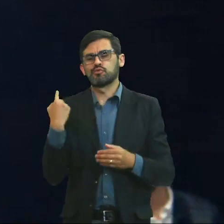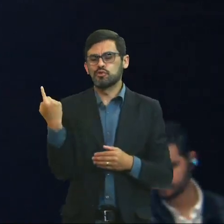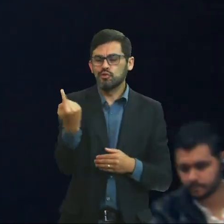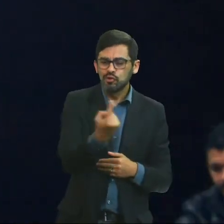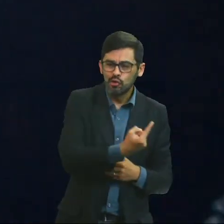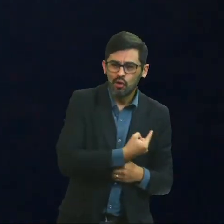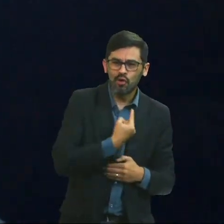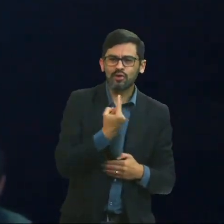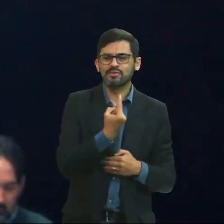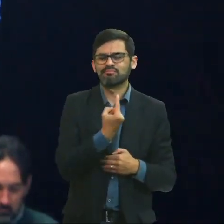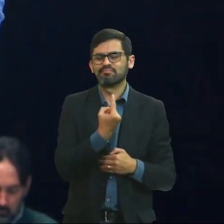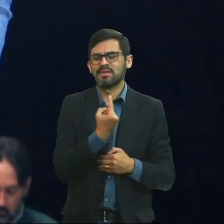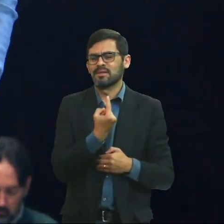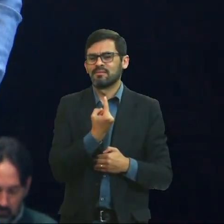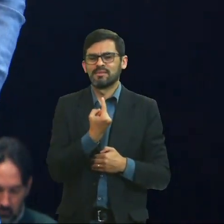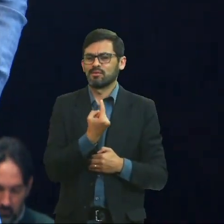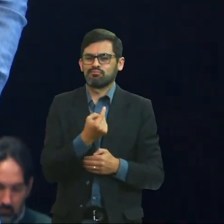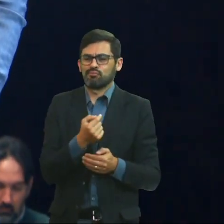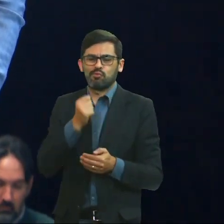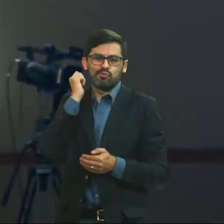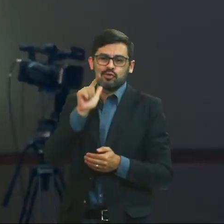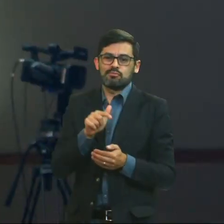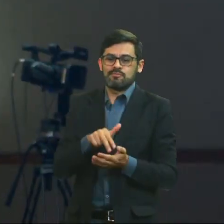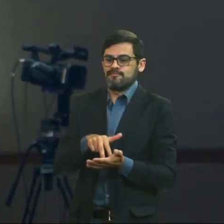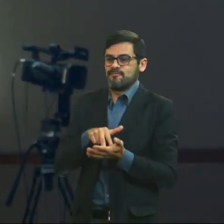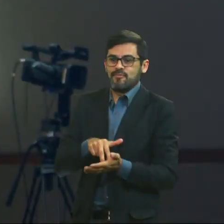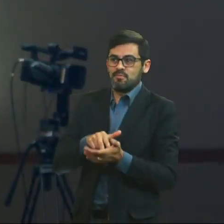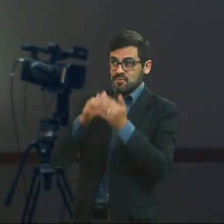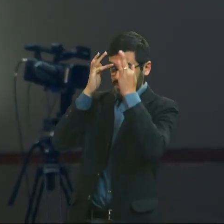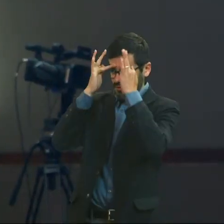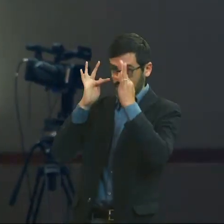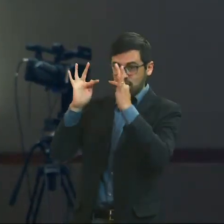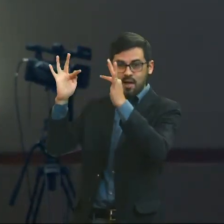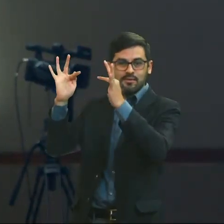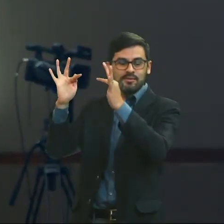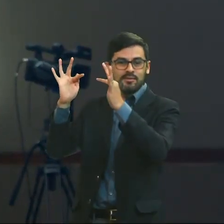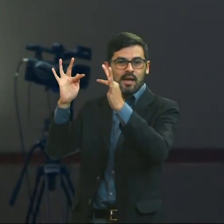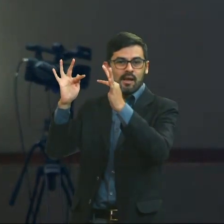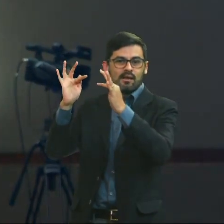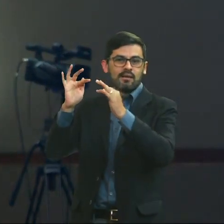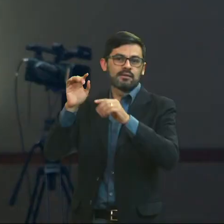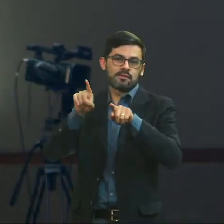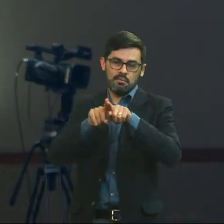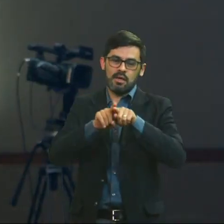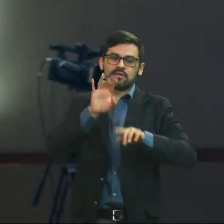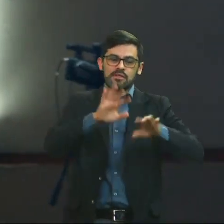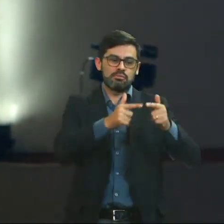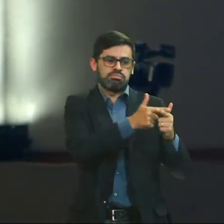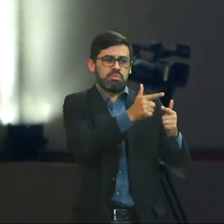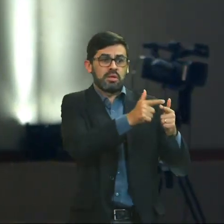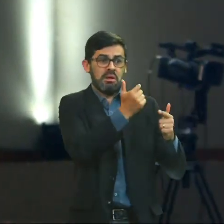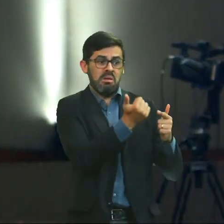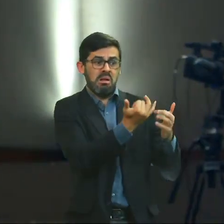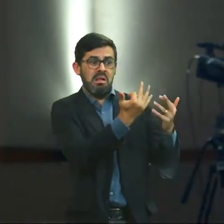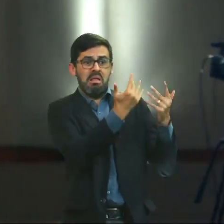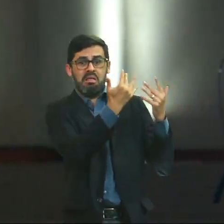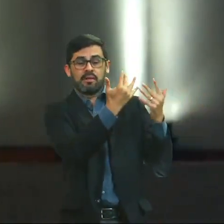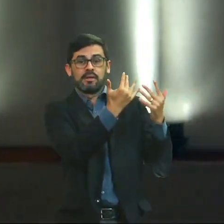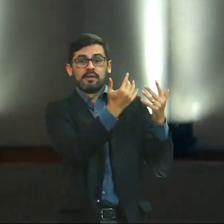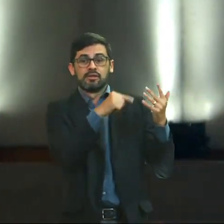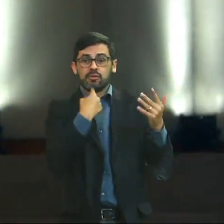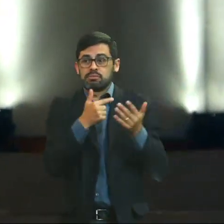ou nos mantemos fiéis, não quando a adversidade vem. Parece que quando a adversidade vem, a gente às